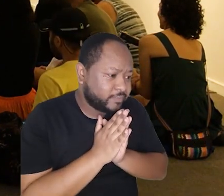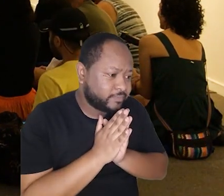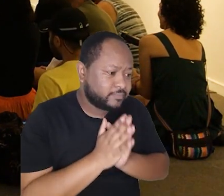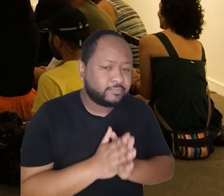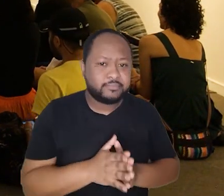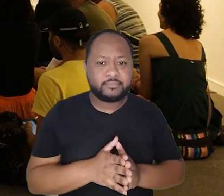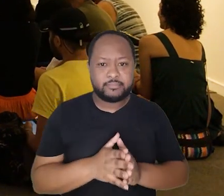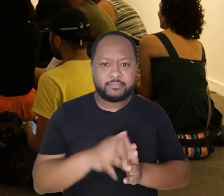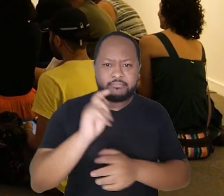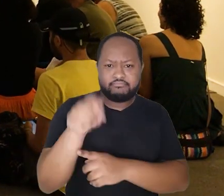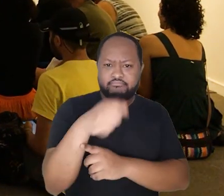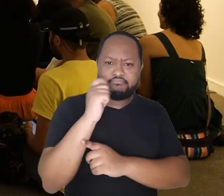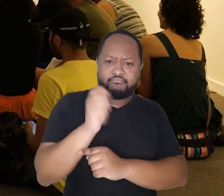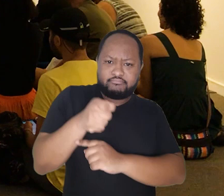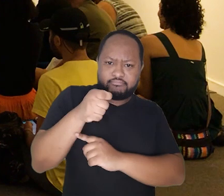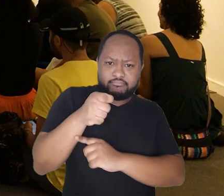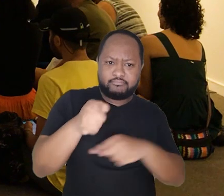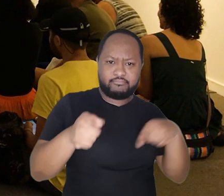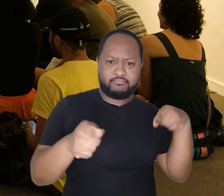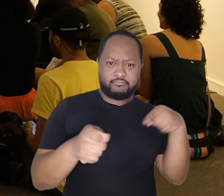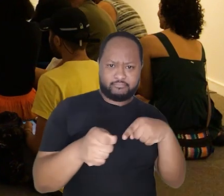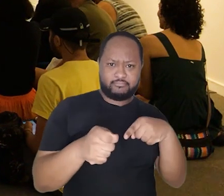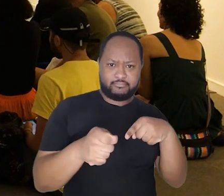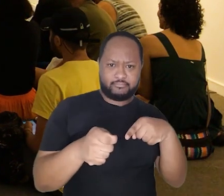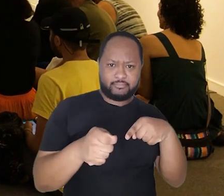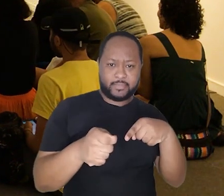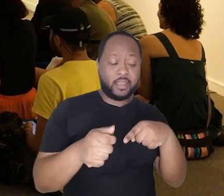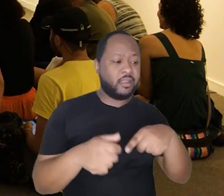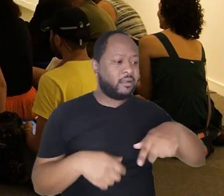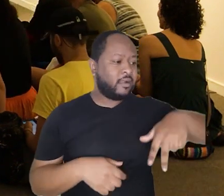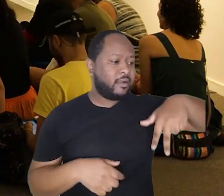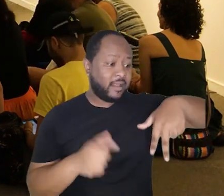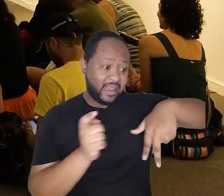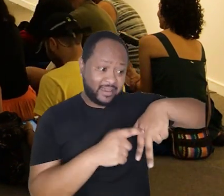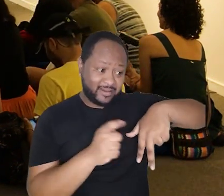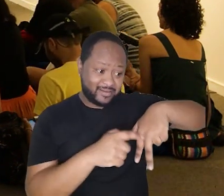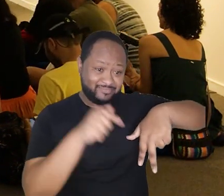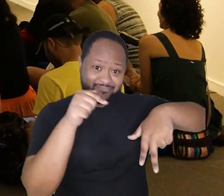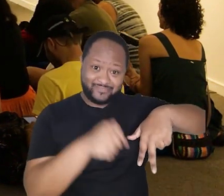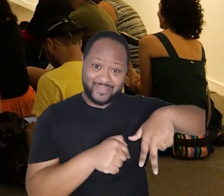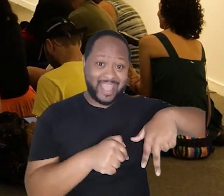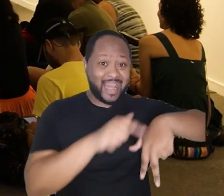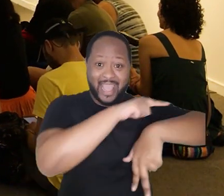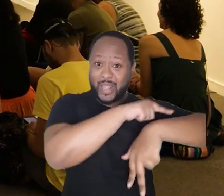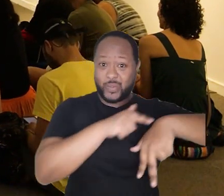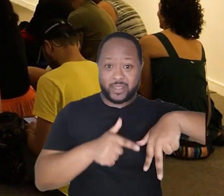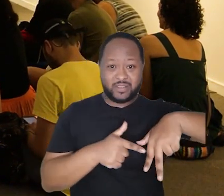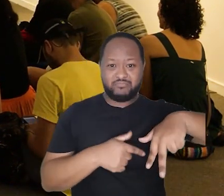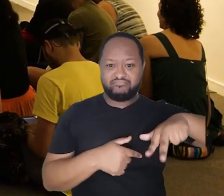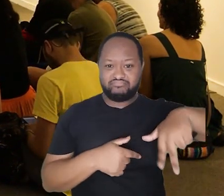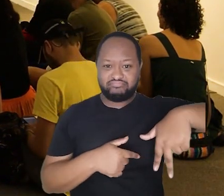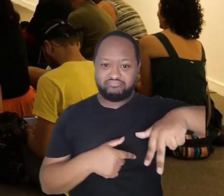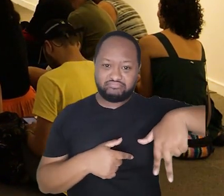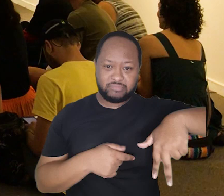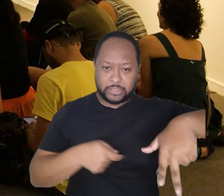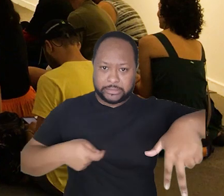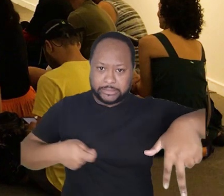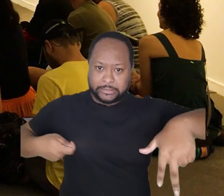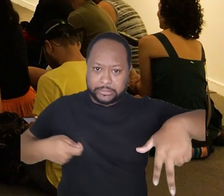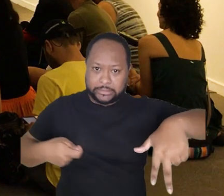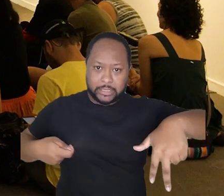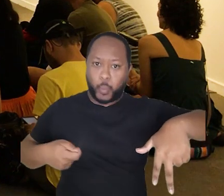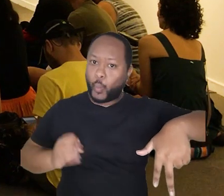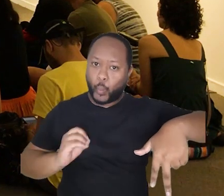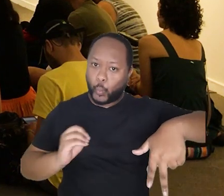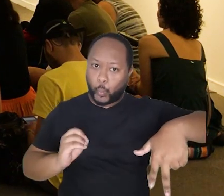Aí a fada, diferentemente de você, ela não foi assim. Aliás, a boneca não foi generosa. Ela não balançou. O Anansi não puxou a linha.